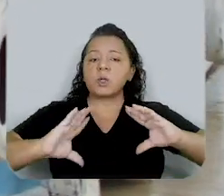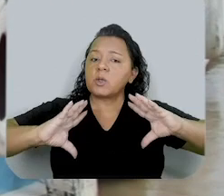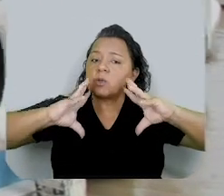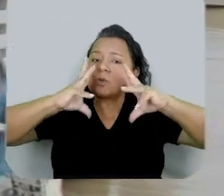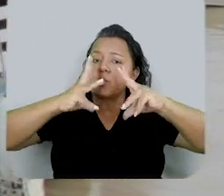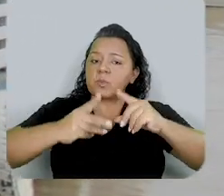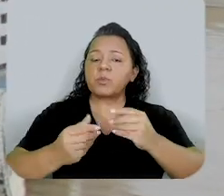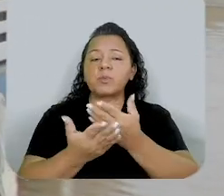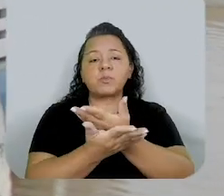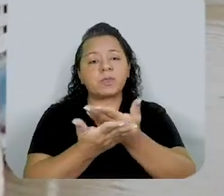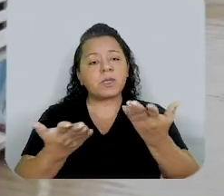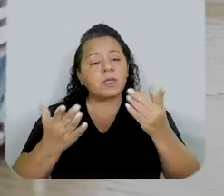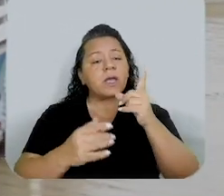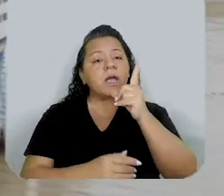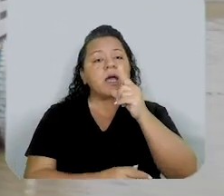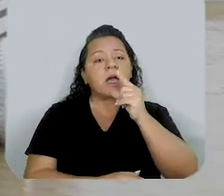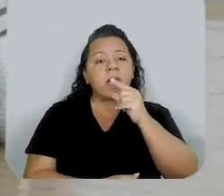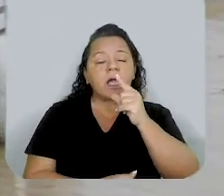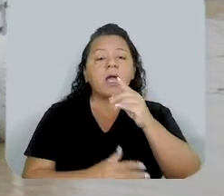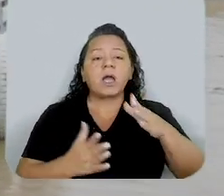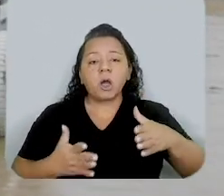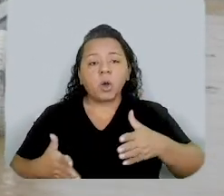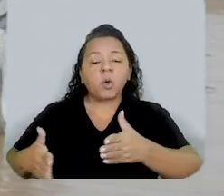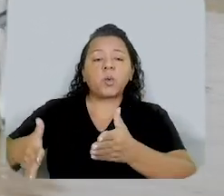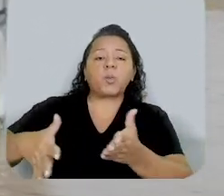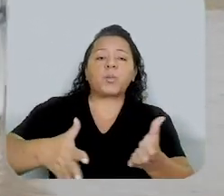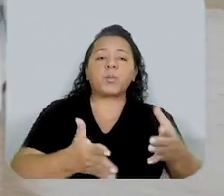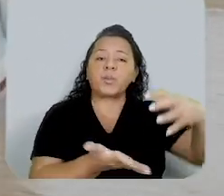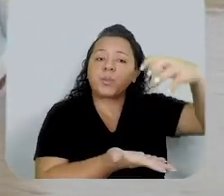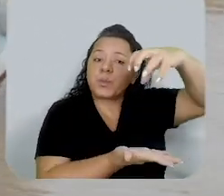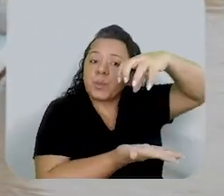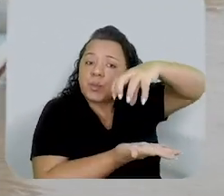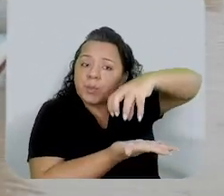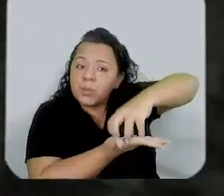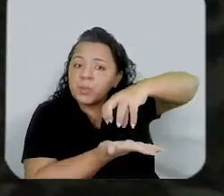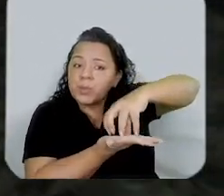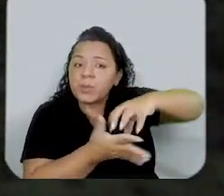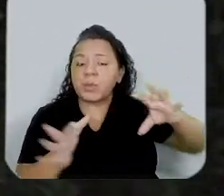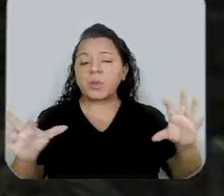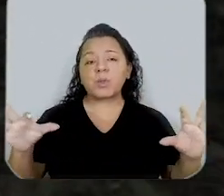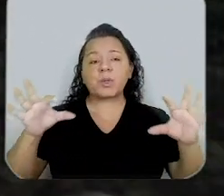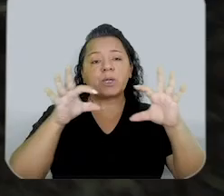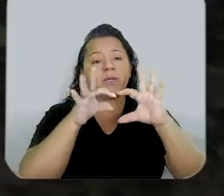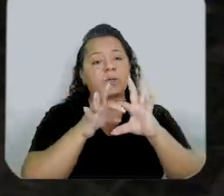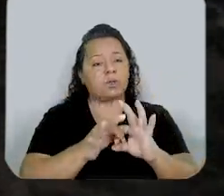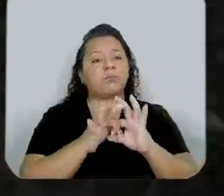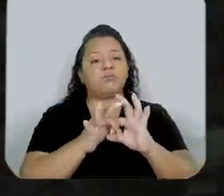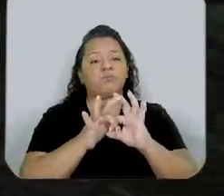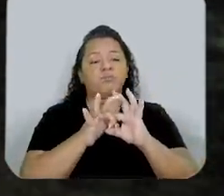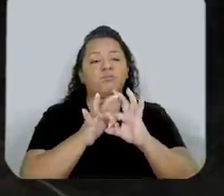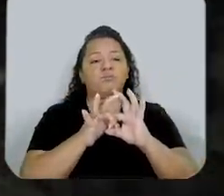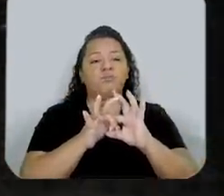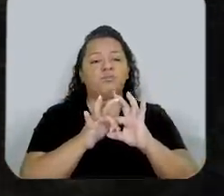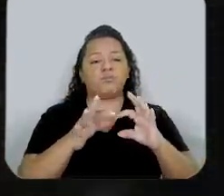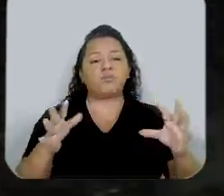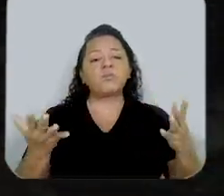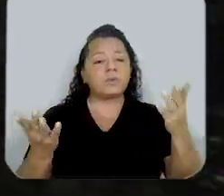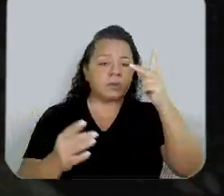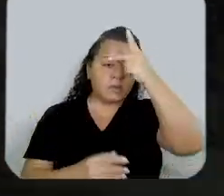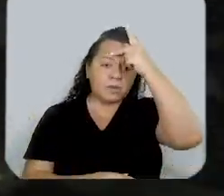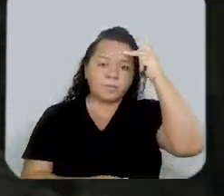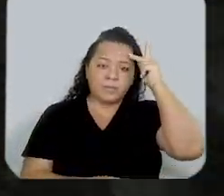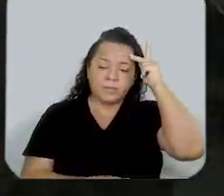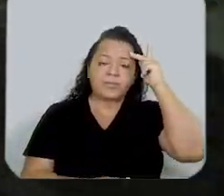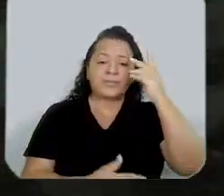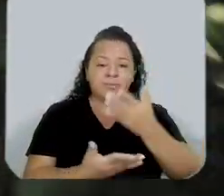grande centralizador e é o elo que une todas essas pessoas. Eu resolvi parar, não